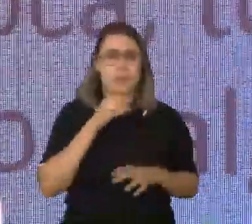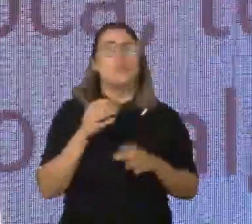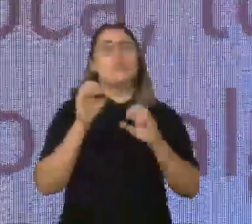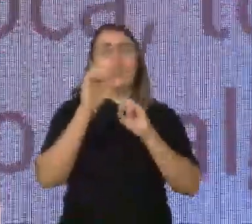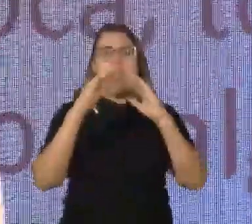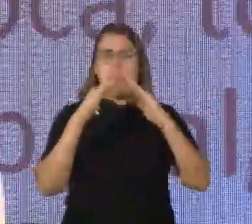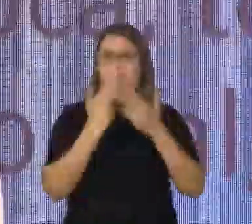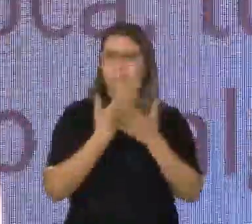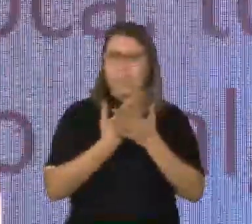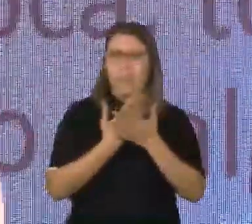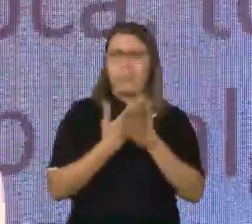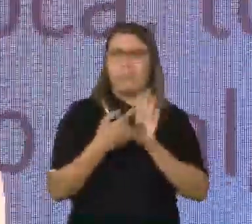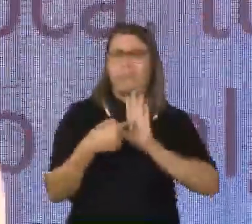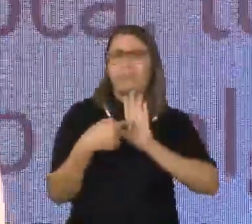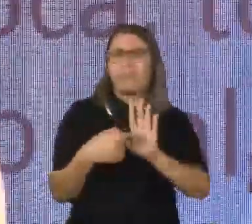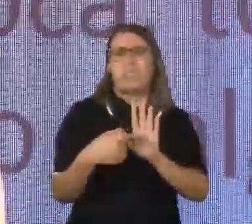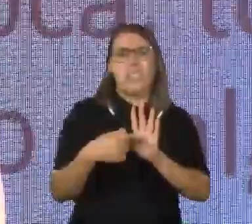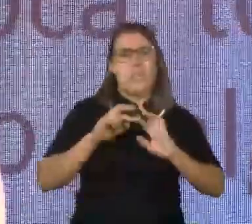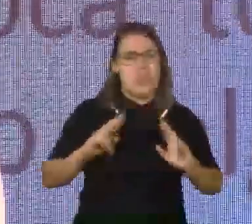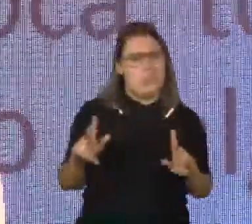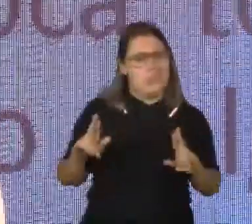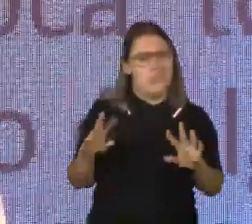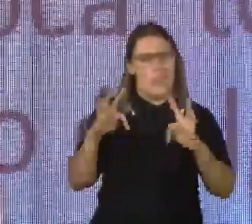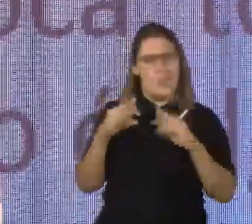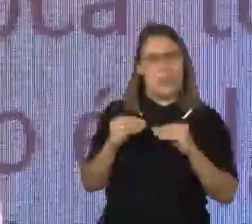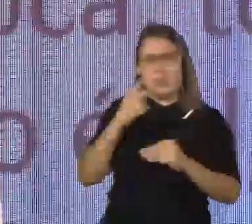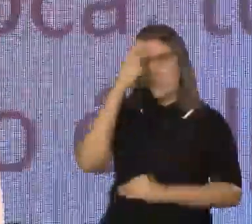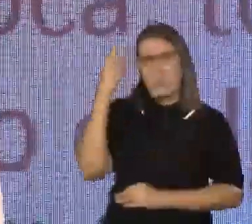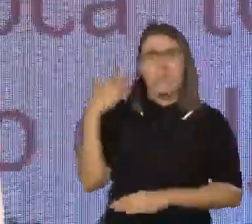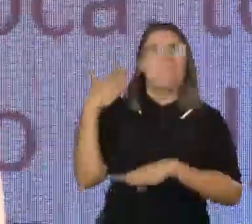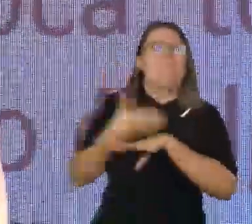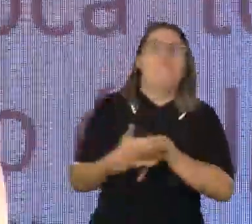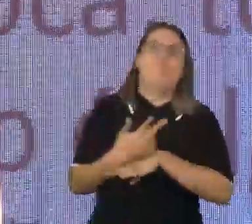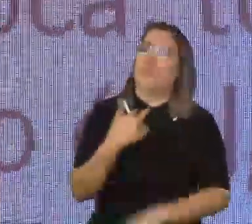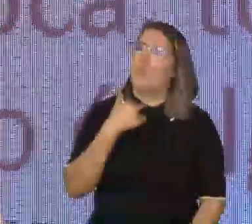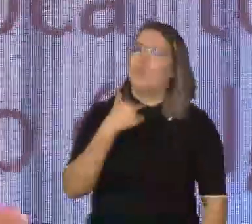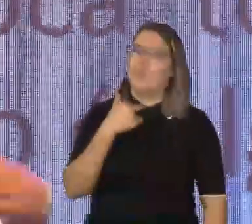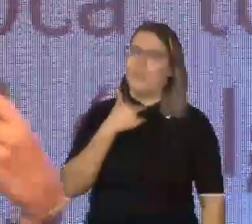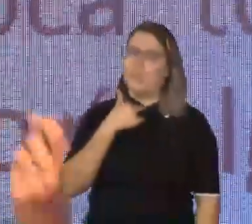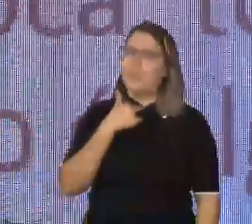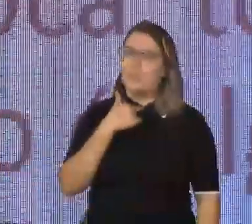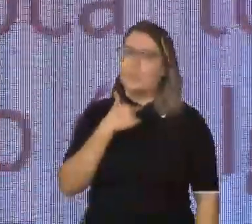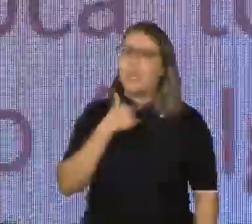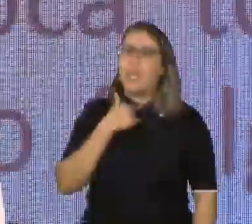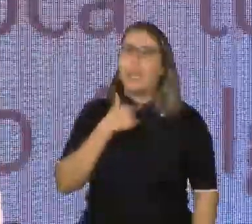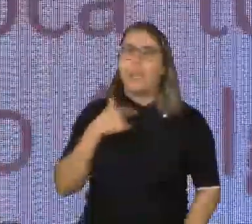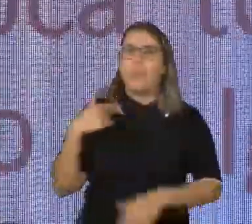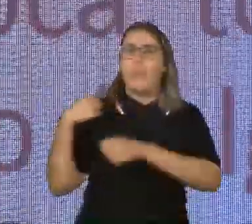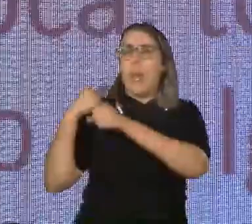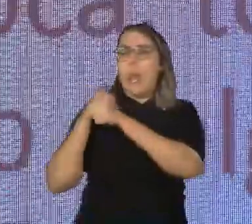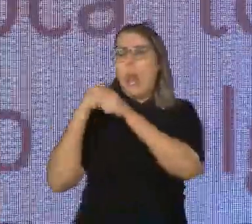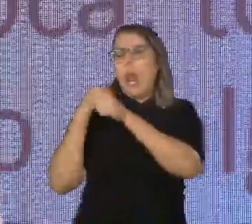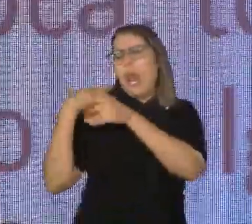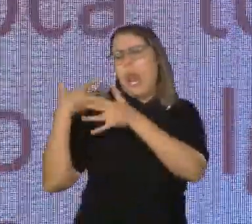paradigma muito excludente. Não eram todas as pessoas que podiam estudar. Depois de alguns longos anos,